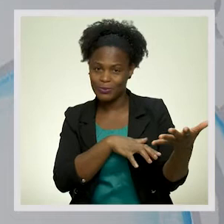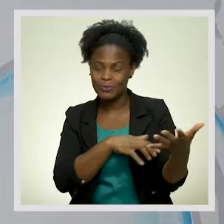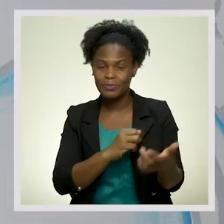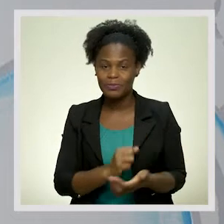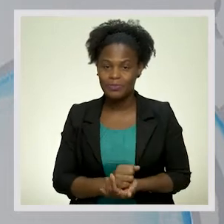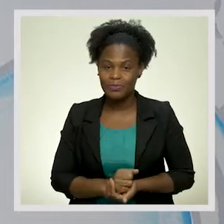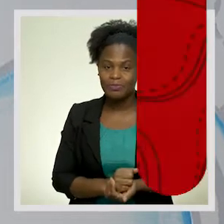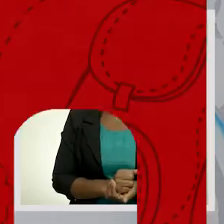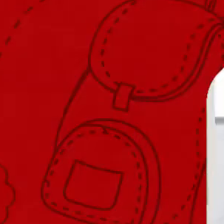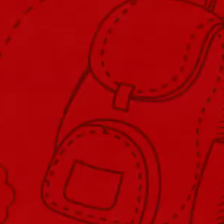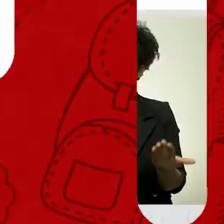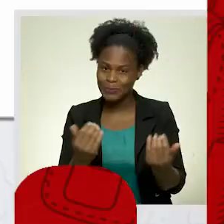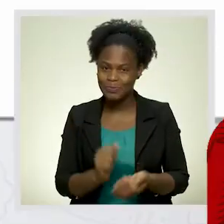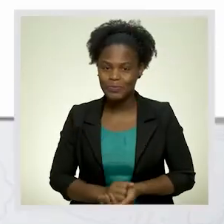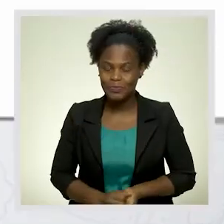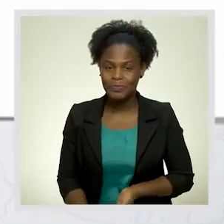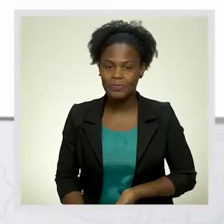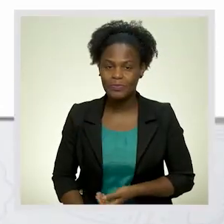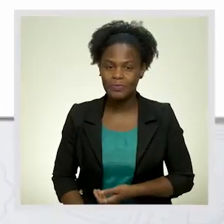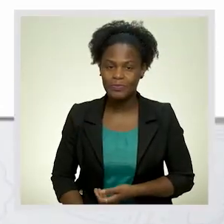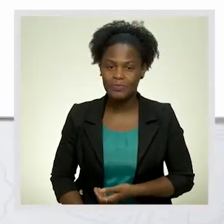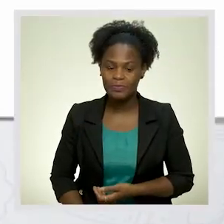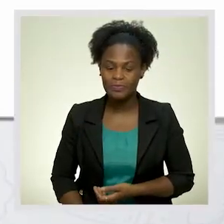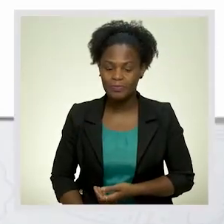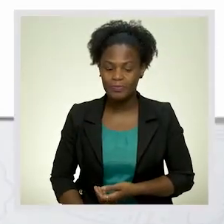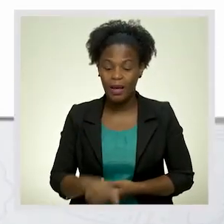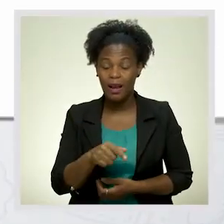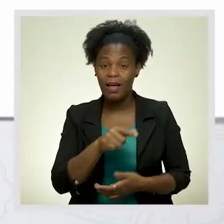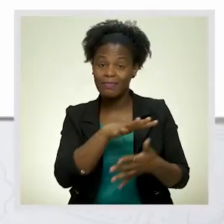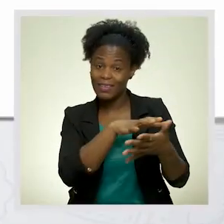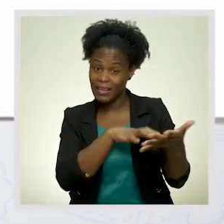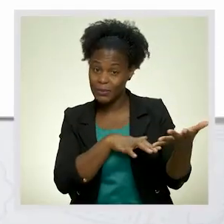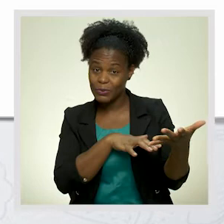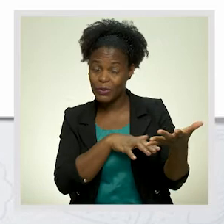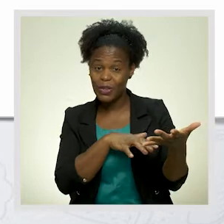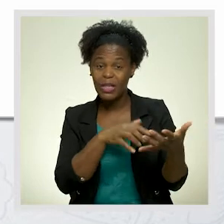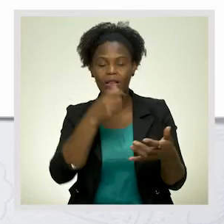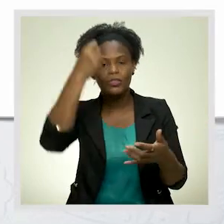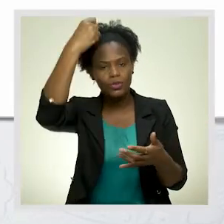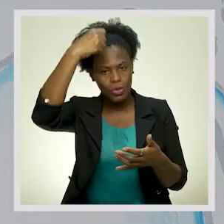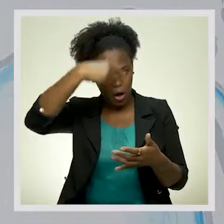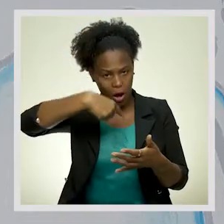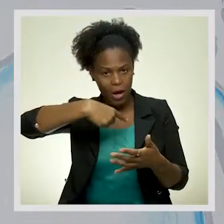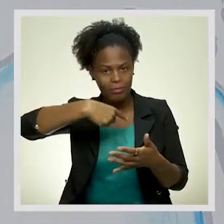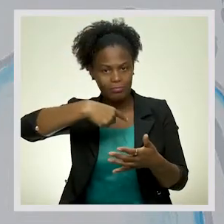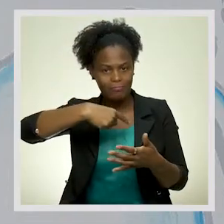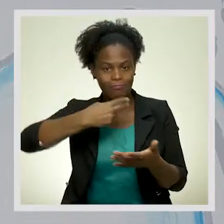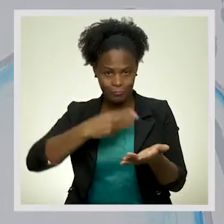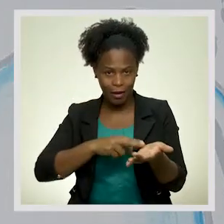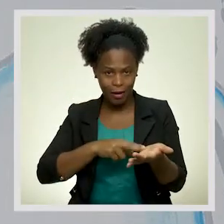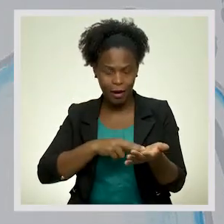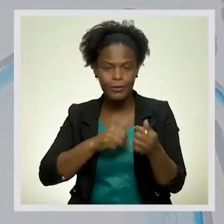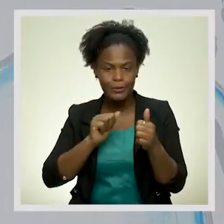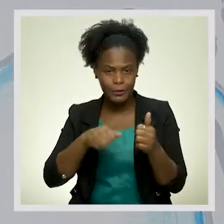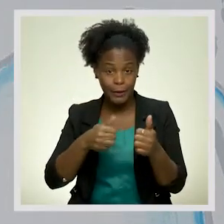Vamos lá? Este texto é uma história, não é? Pois bem, por ser